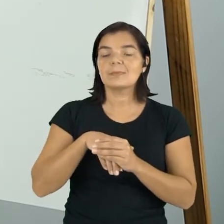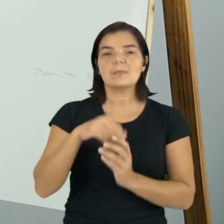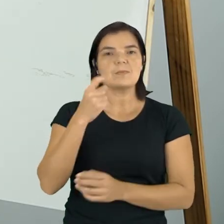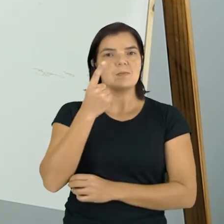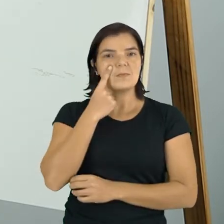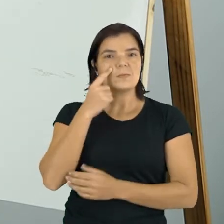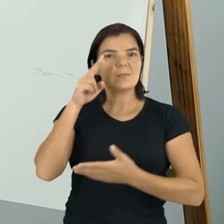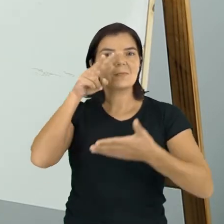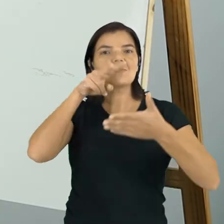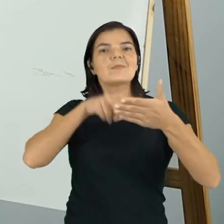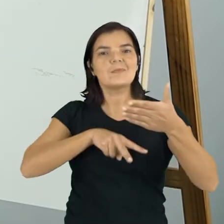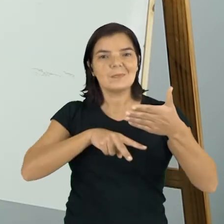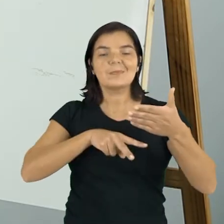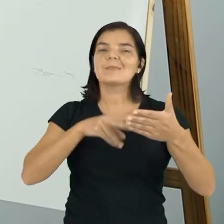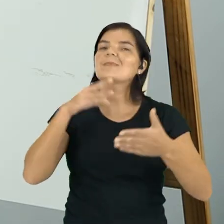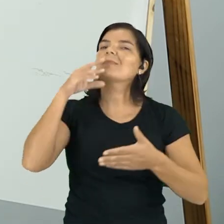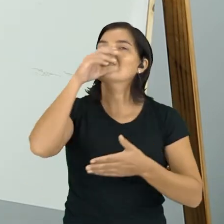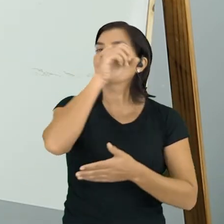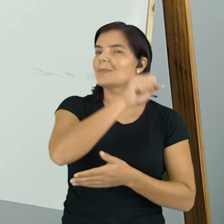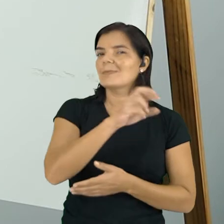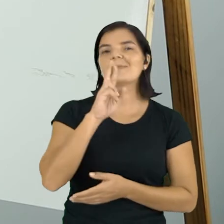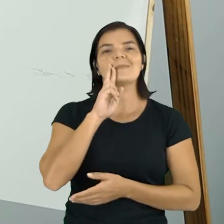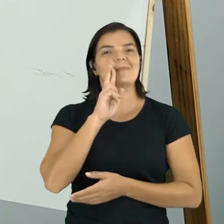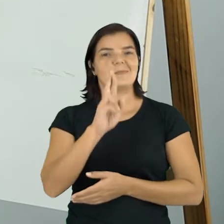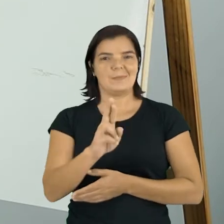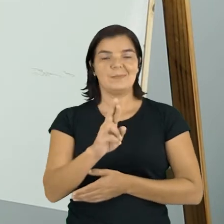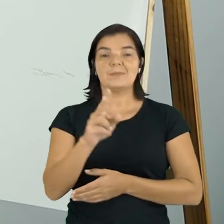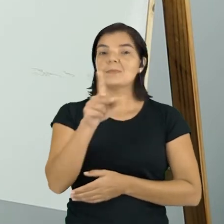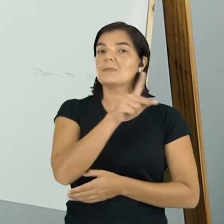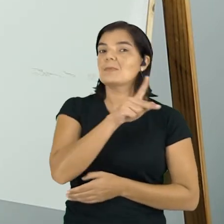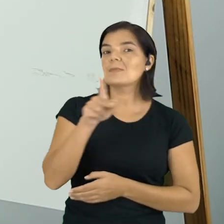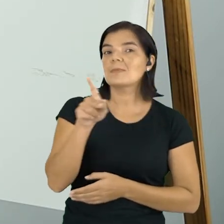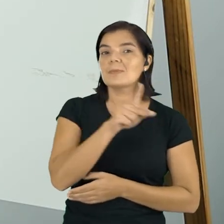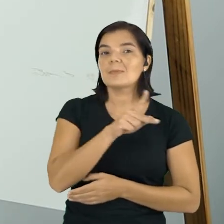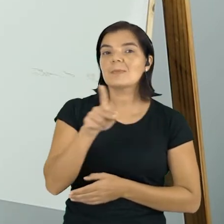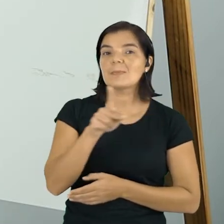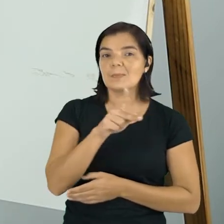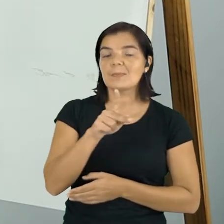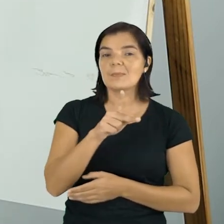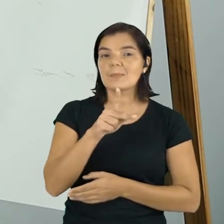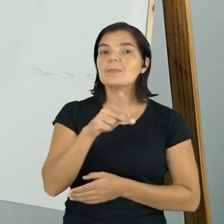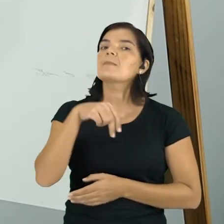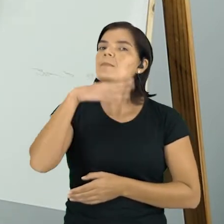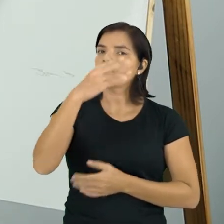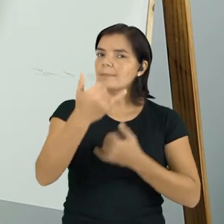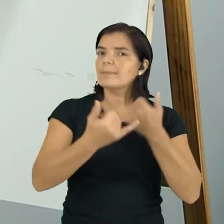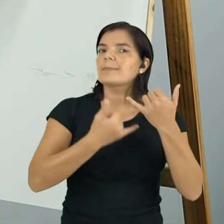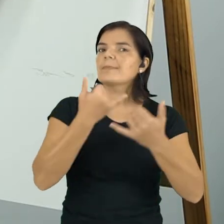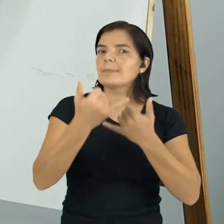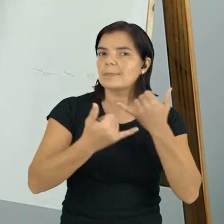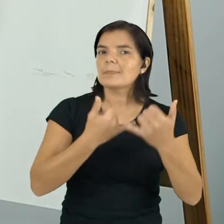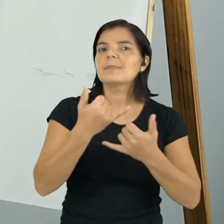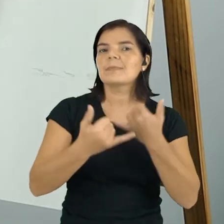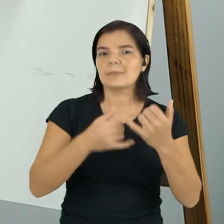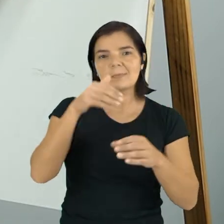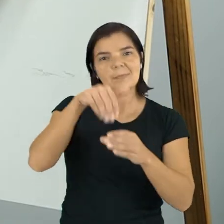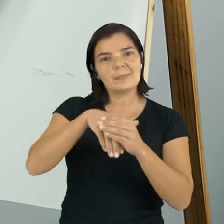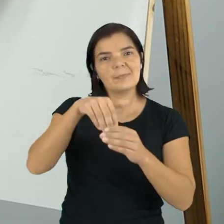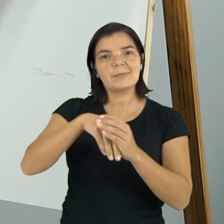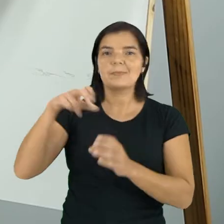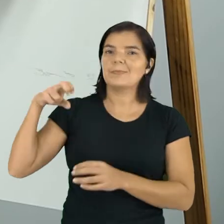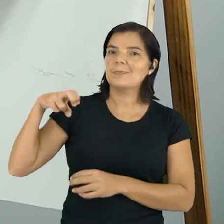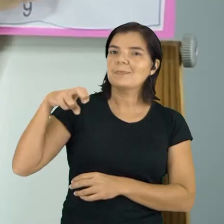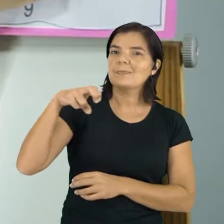quando você olhar, logo você vai dizer, professora, o que tem mais voto foi